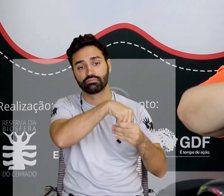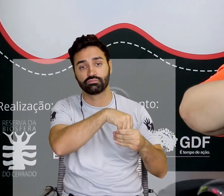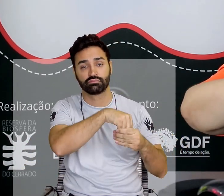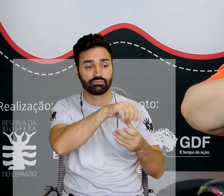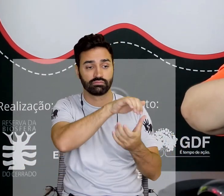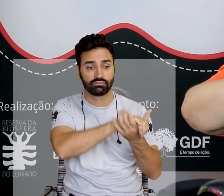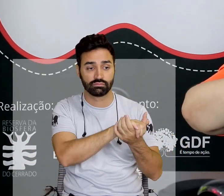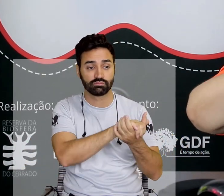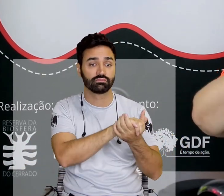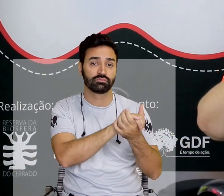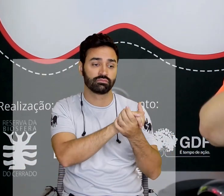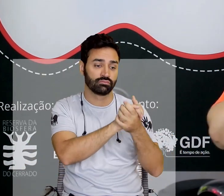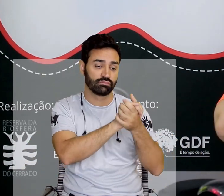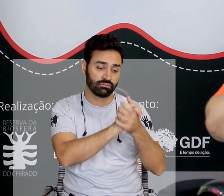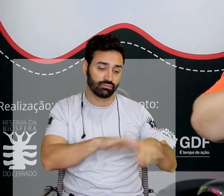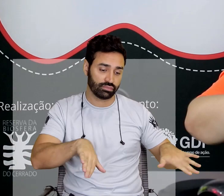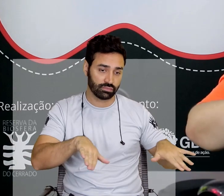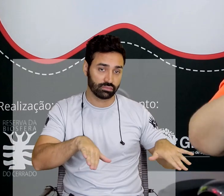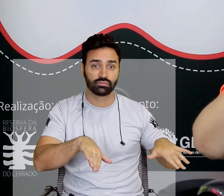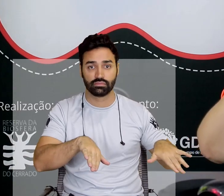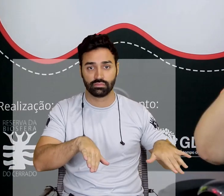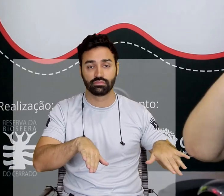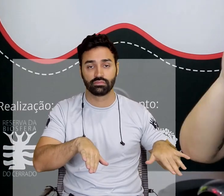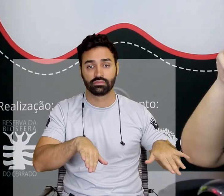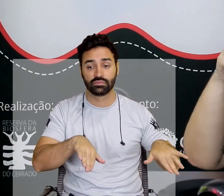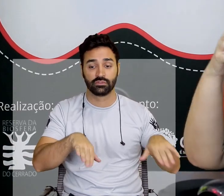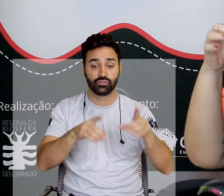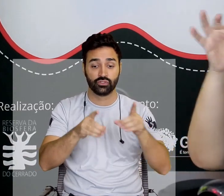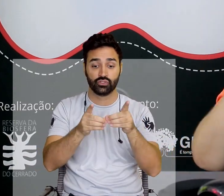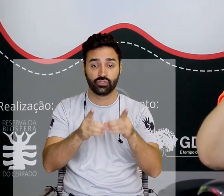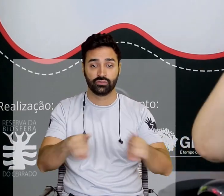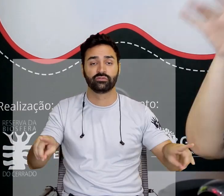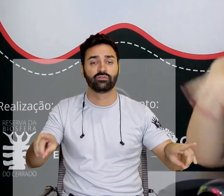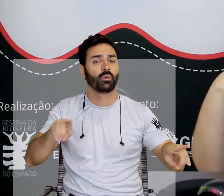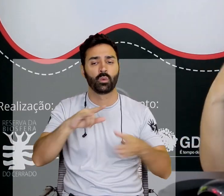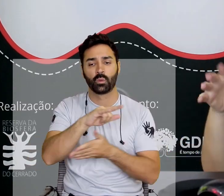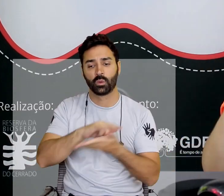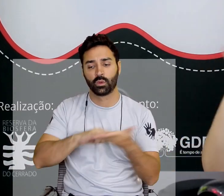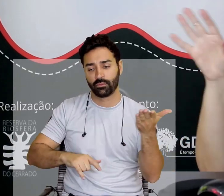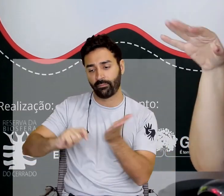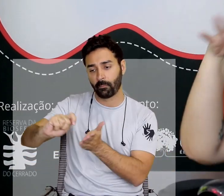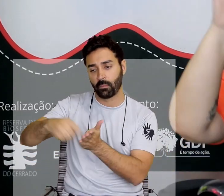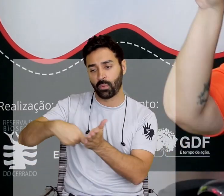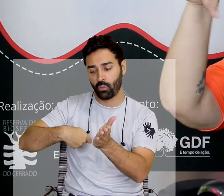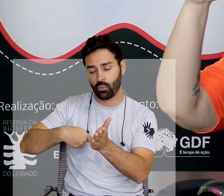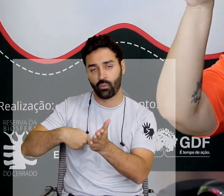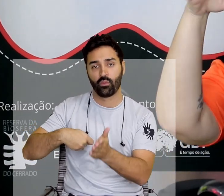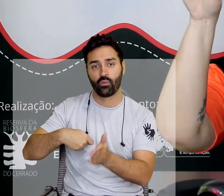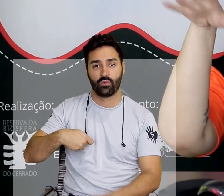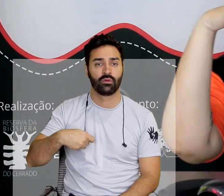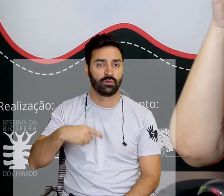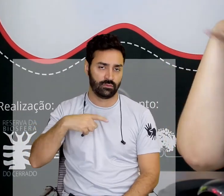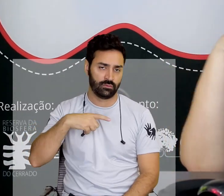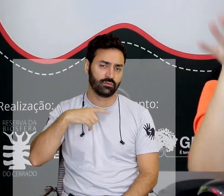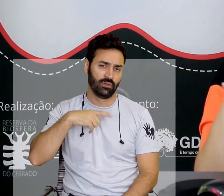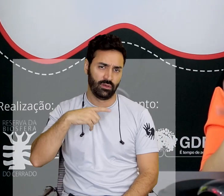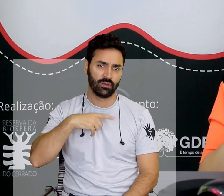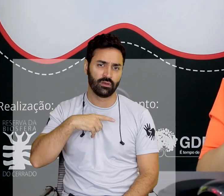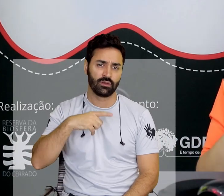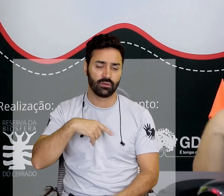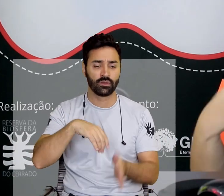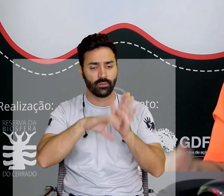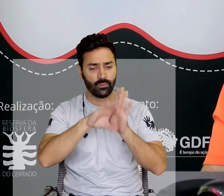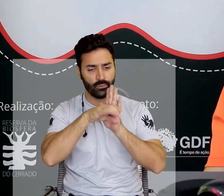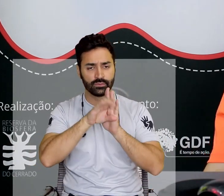mais vivendo como casado. Divórcio é quando tem a assinatura no papel e tal. Tem uma diferença aí no